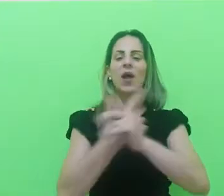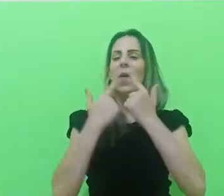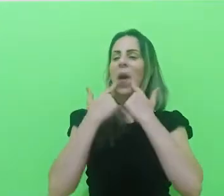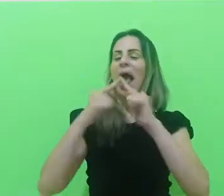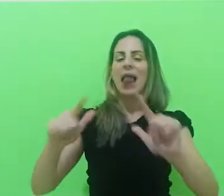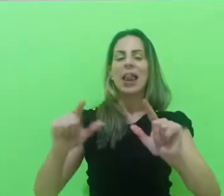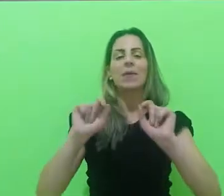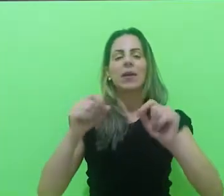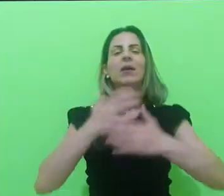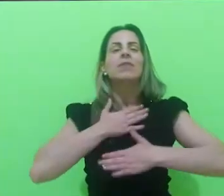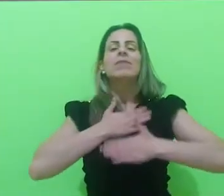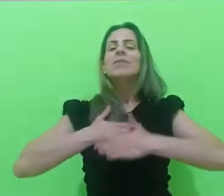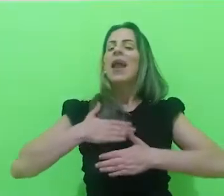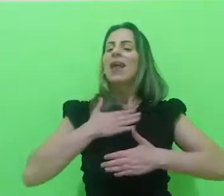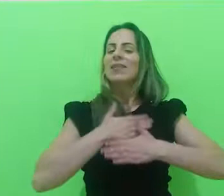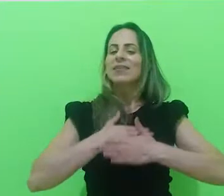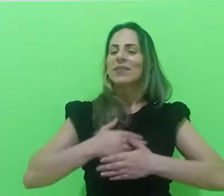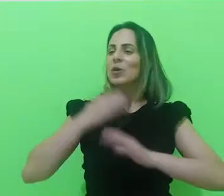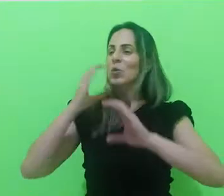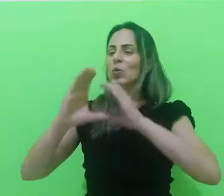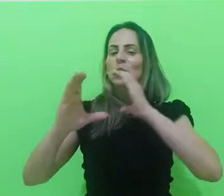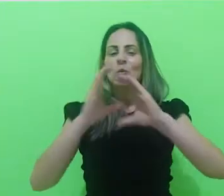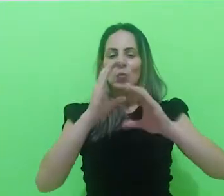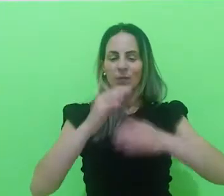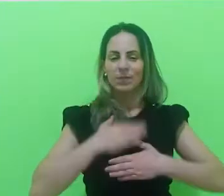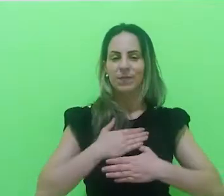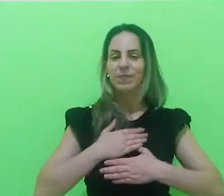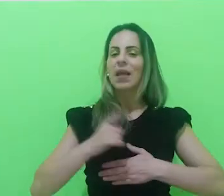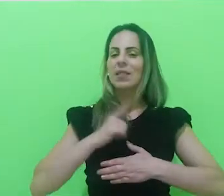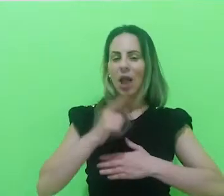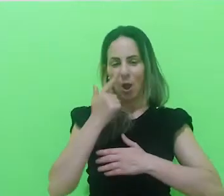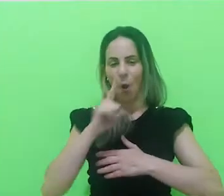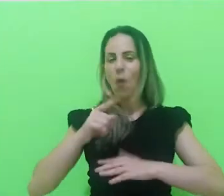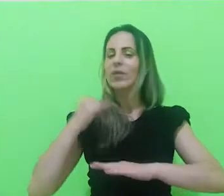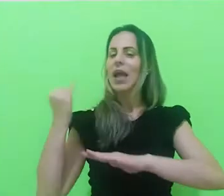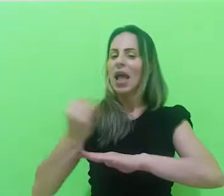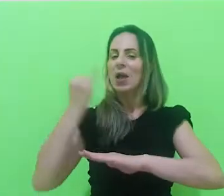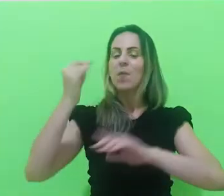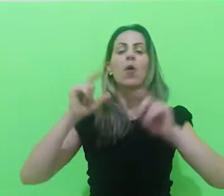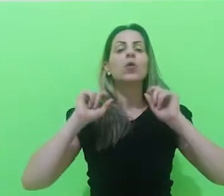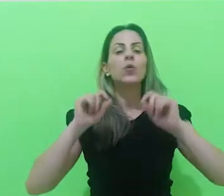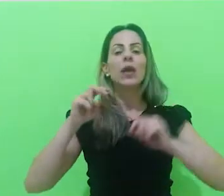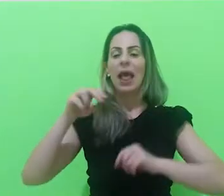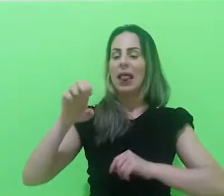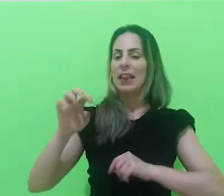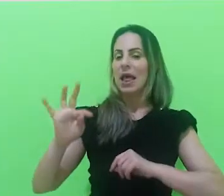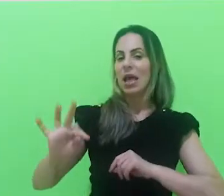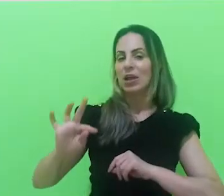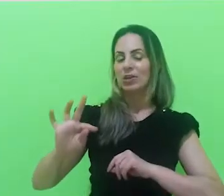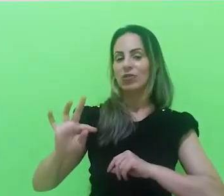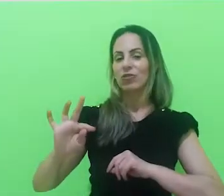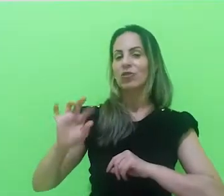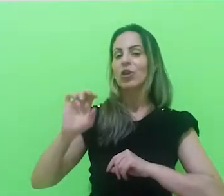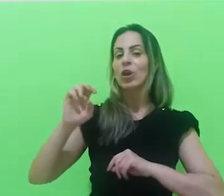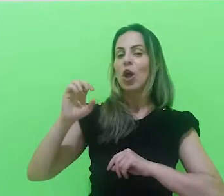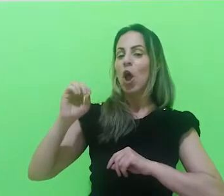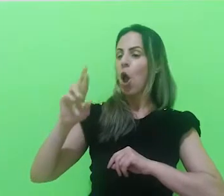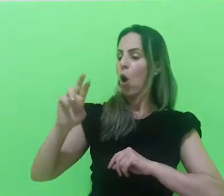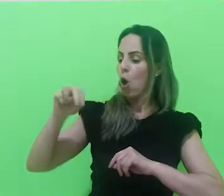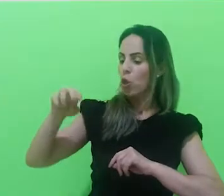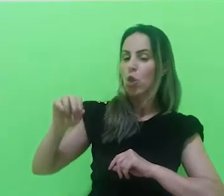tem que te dar prazer. Um outro ponto muito importante que nós vamos apresentar aqui para vocês é o Natural Learning. O que é Natural